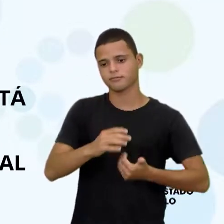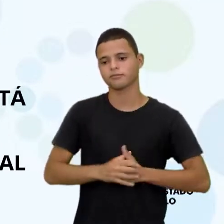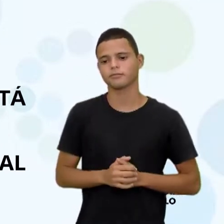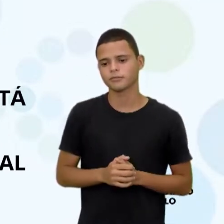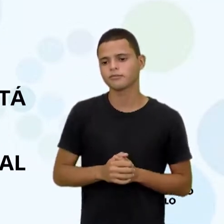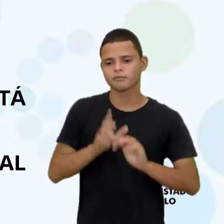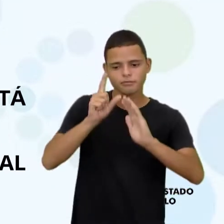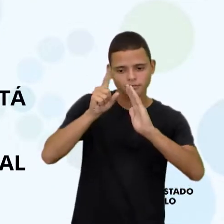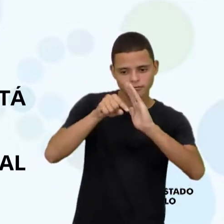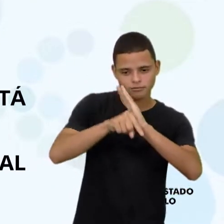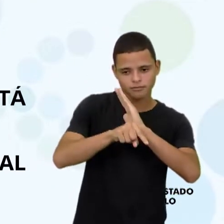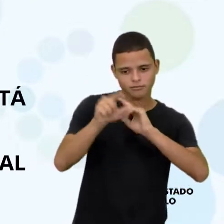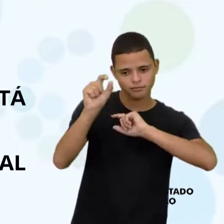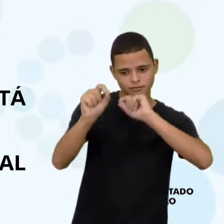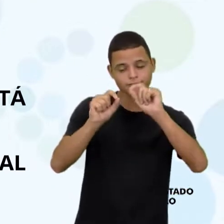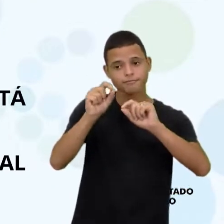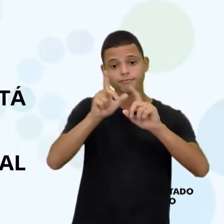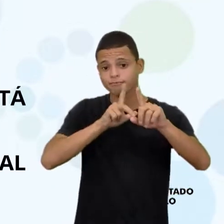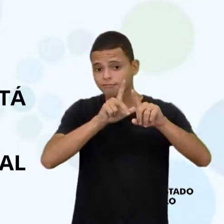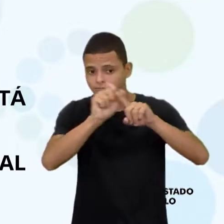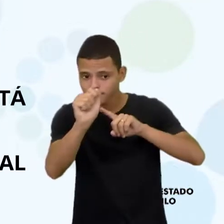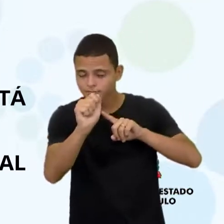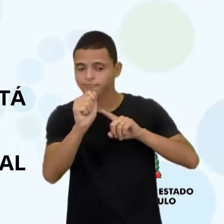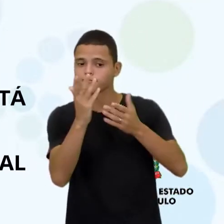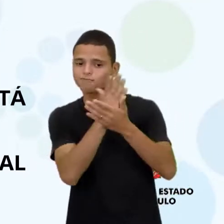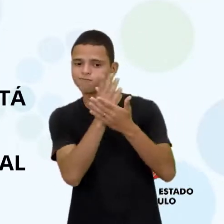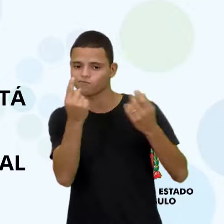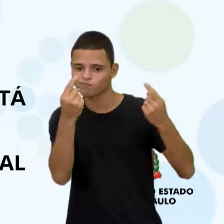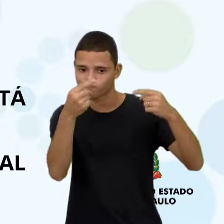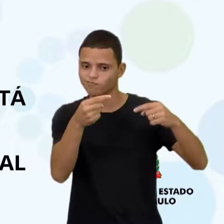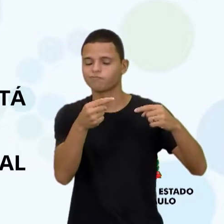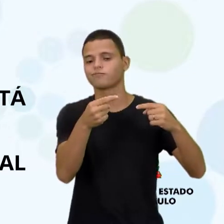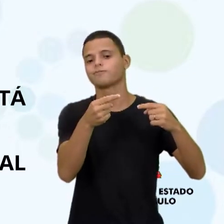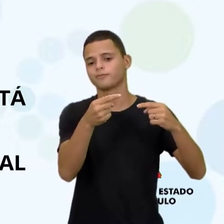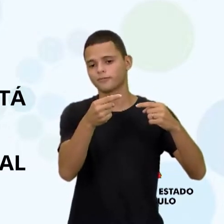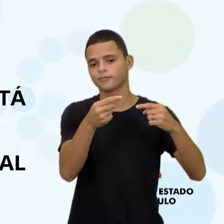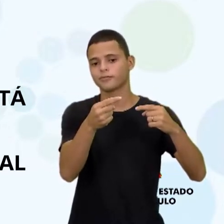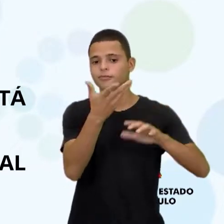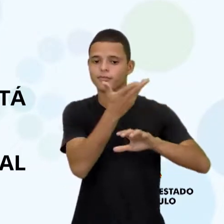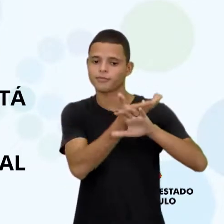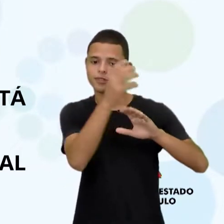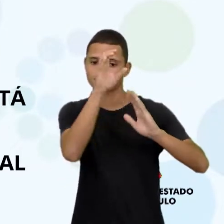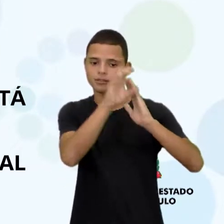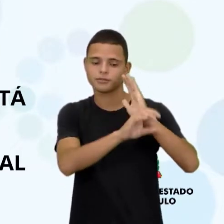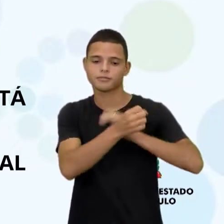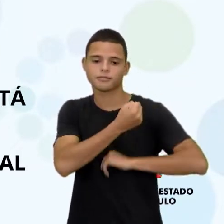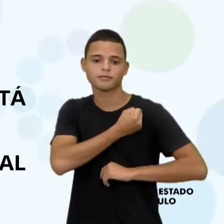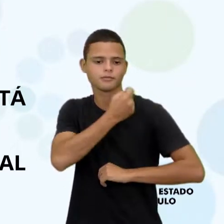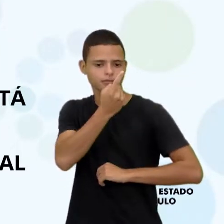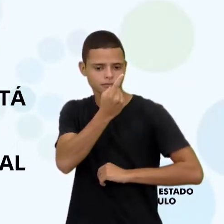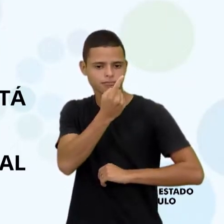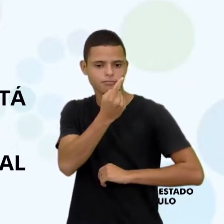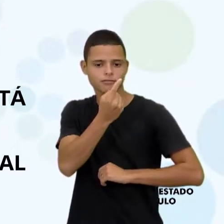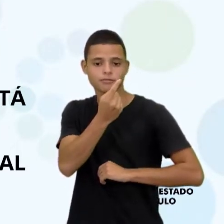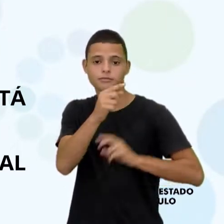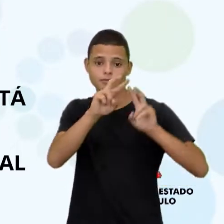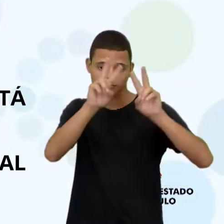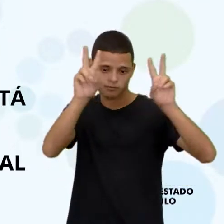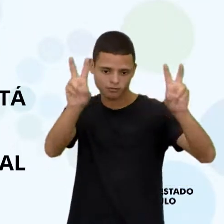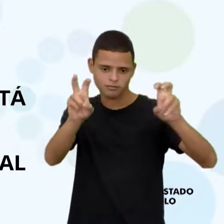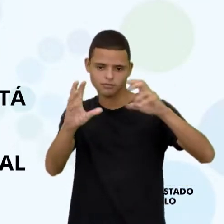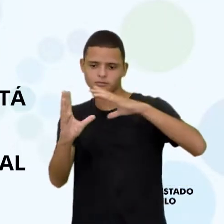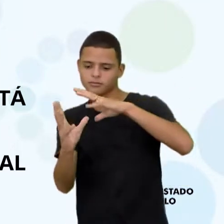nosso aprofundamento, superar desafios é de humanas, unidade curricular 1. No mundo, tudo está interligado.